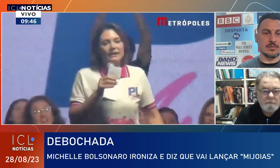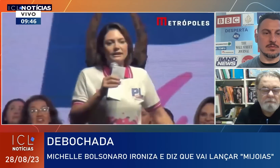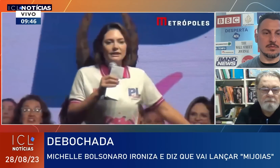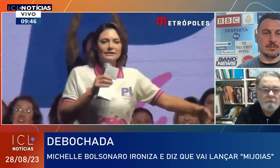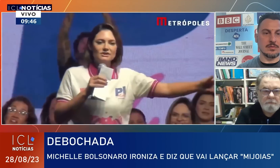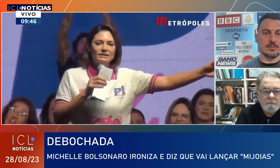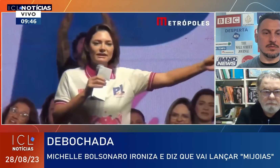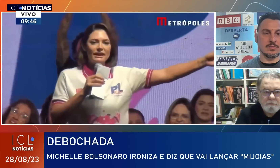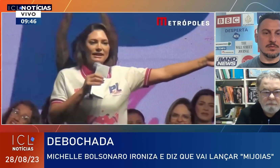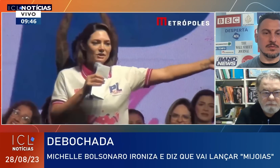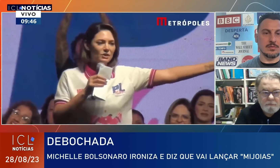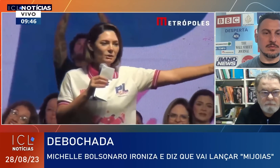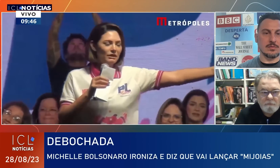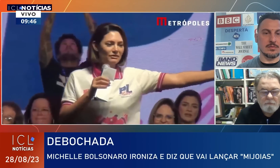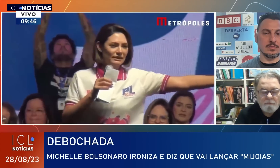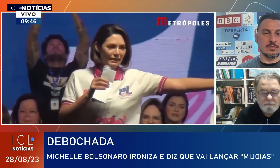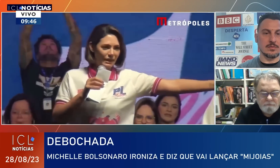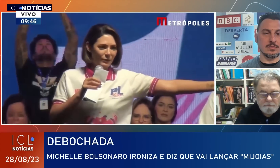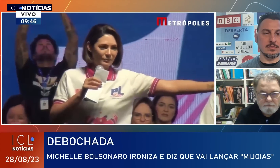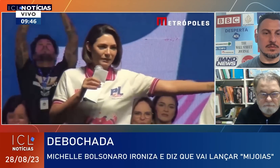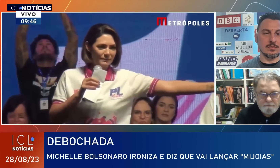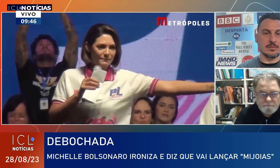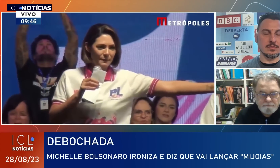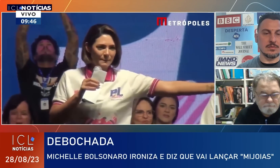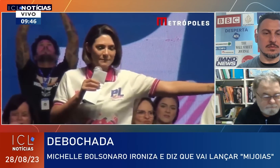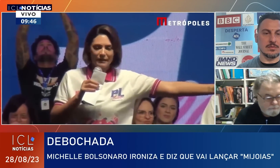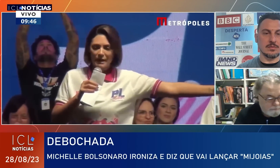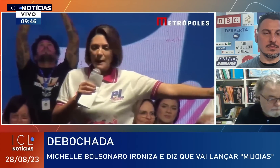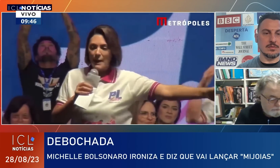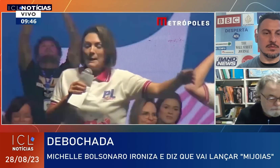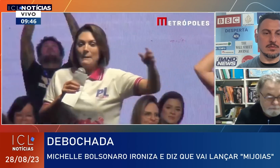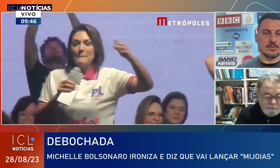Você não vai entregar, querida, a joia está na Caixa Econômica Federal.